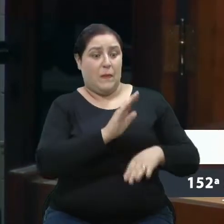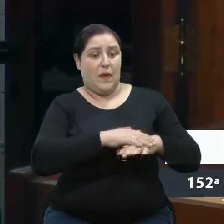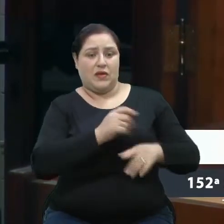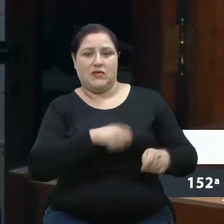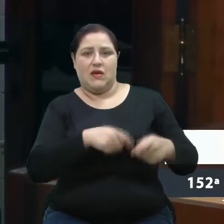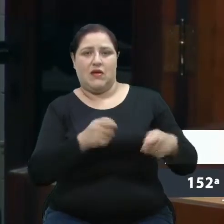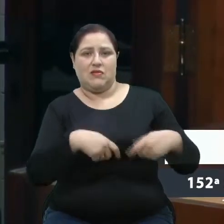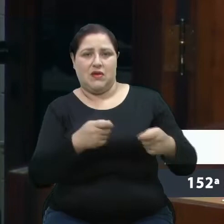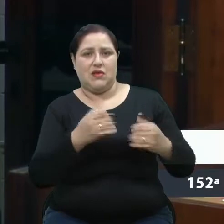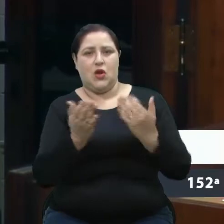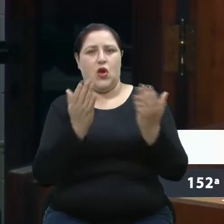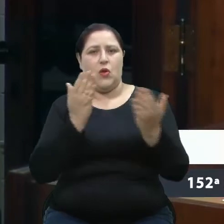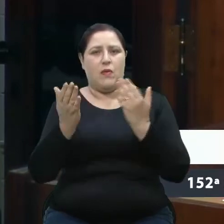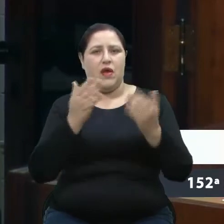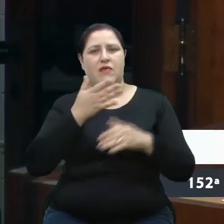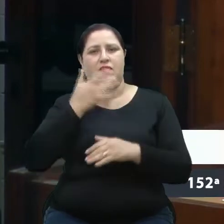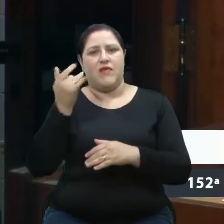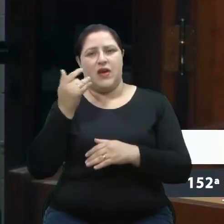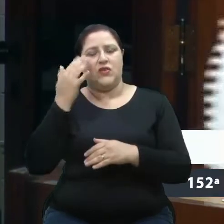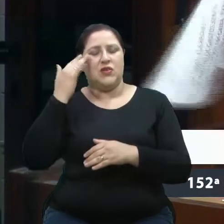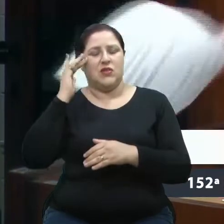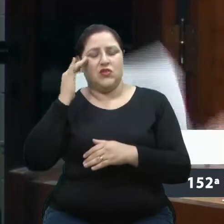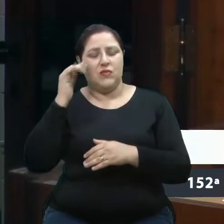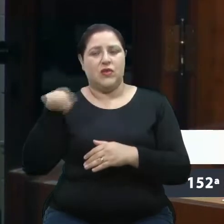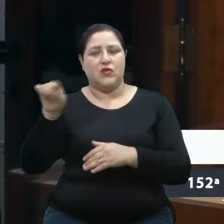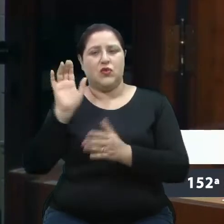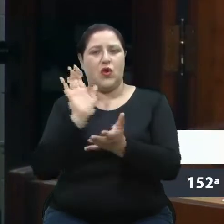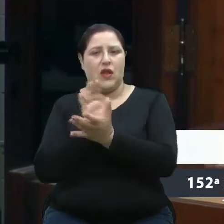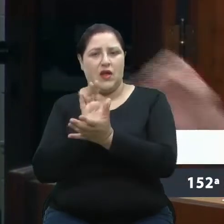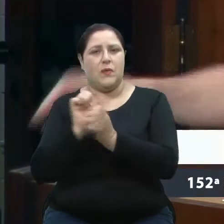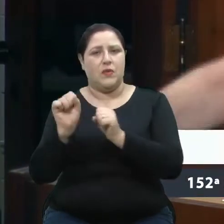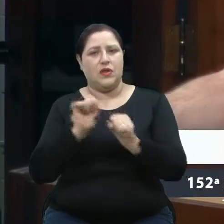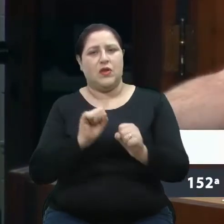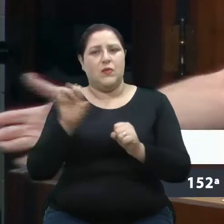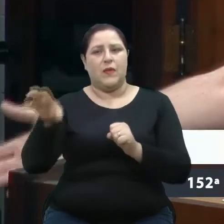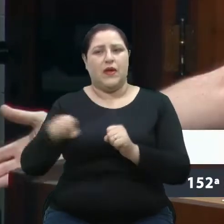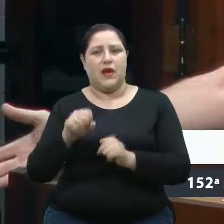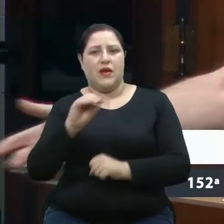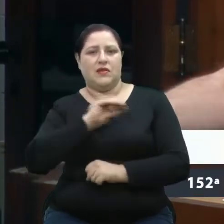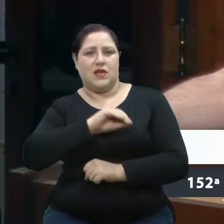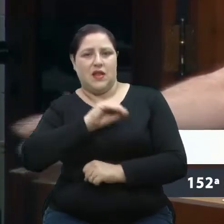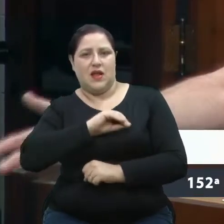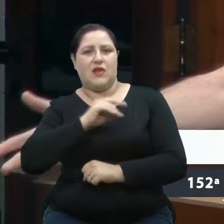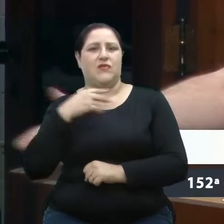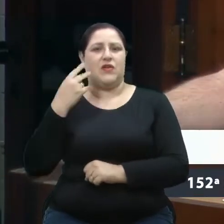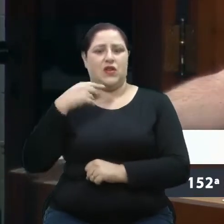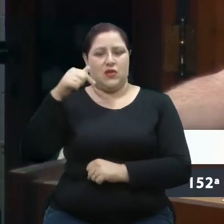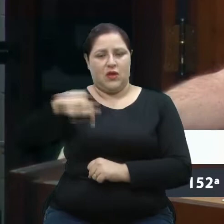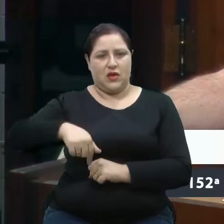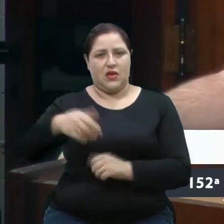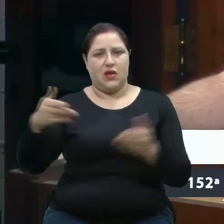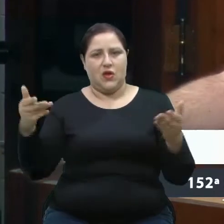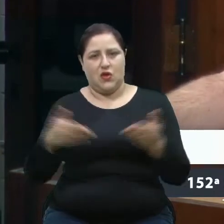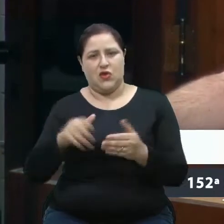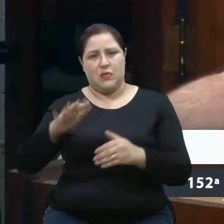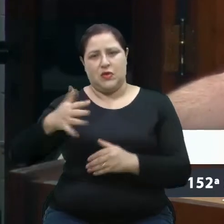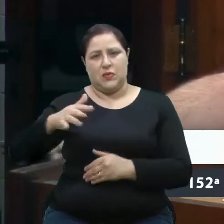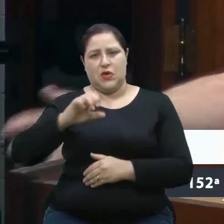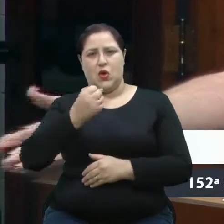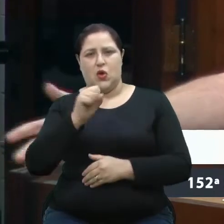com um exemplo de fácil entendimento pelos colegas, podemos pegar o salário de um vereador, que aqui na casa hoje gira em torno de